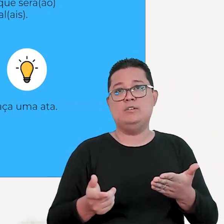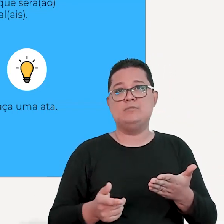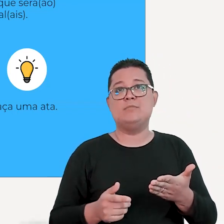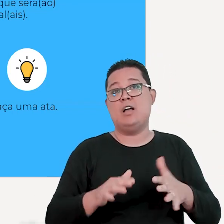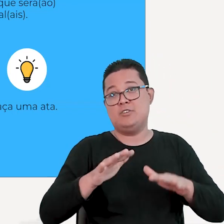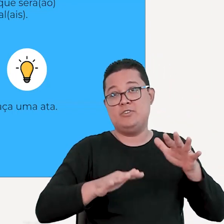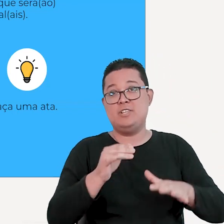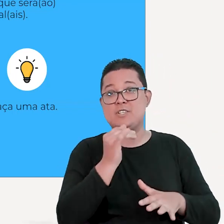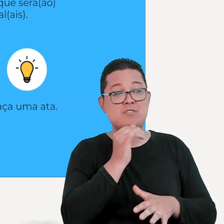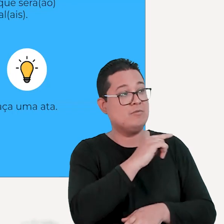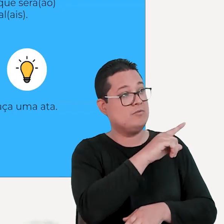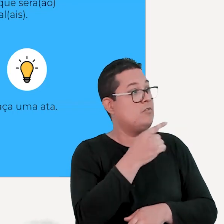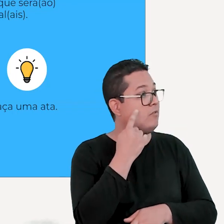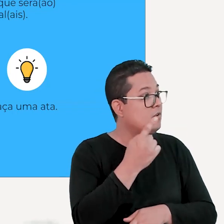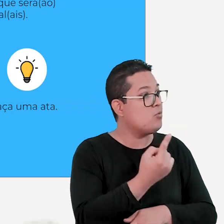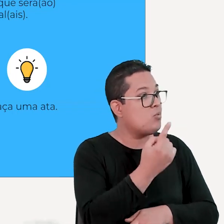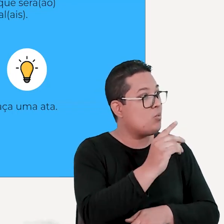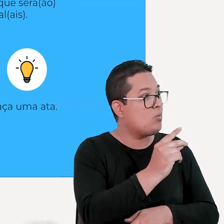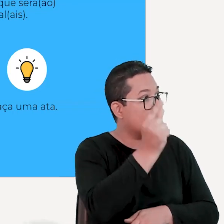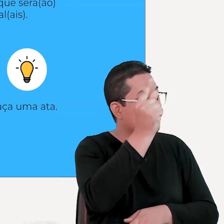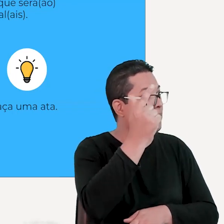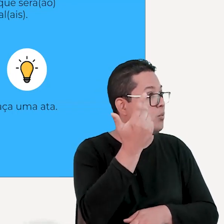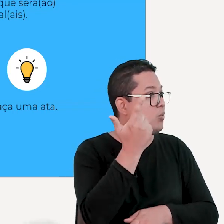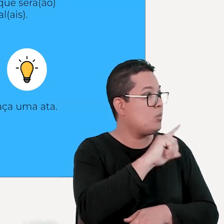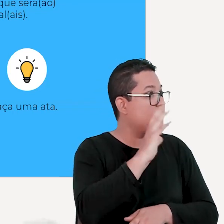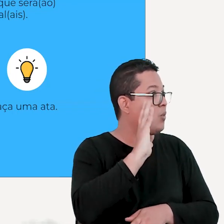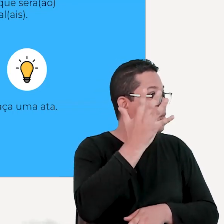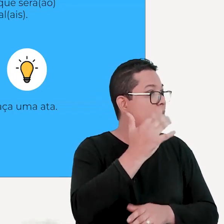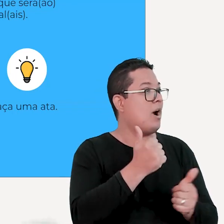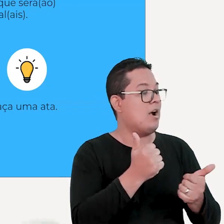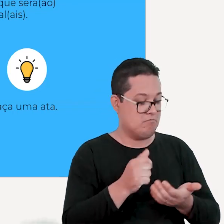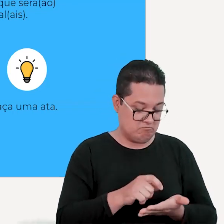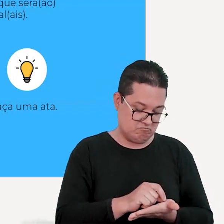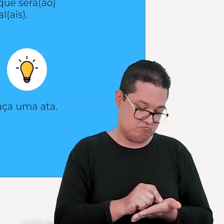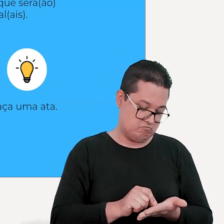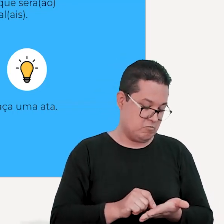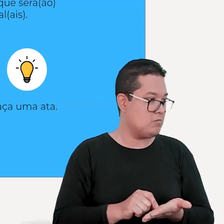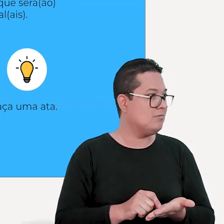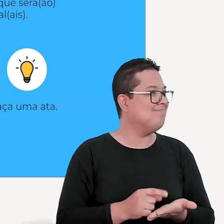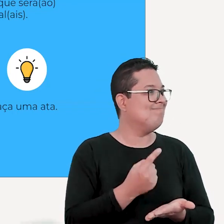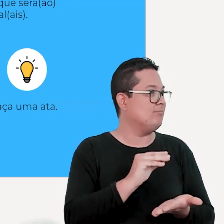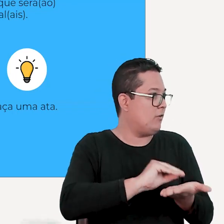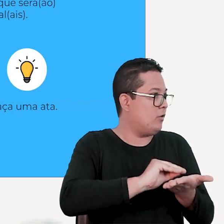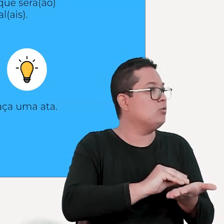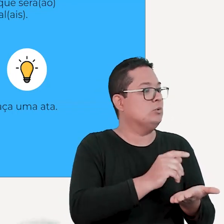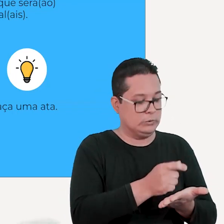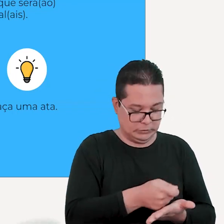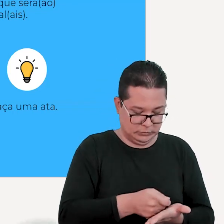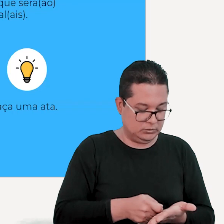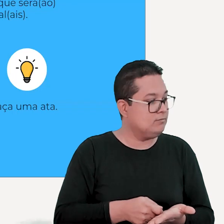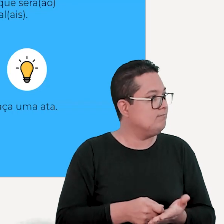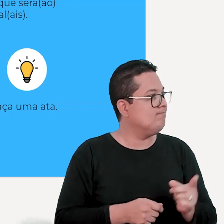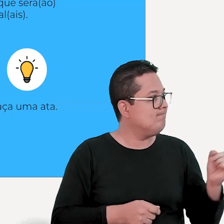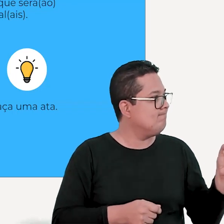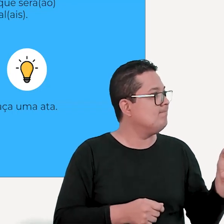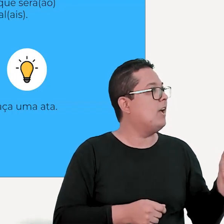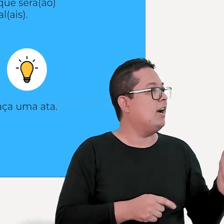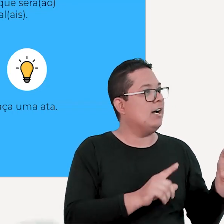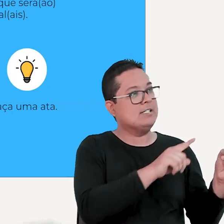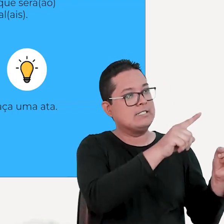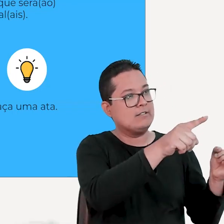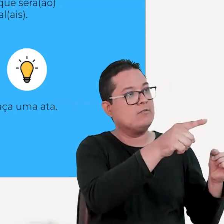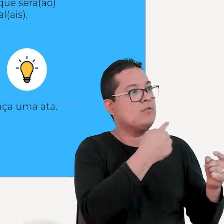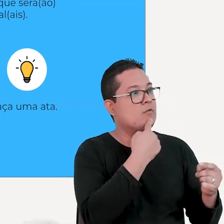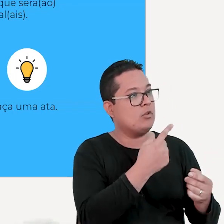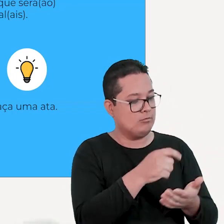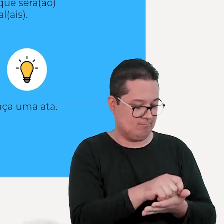pessoa vai responder até o dia tal, coloco todas as informações detalhadas e envio para o e-mail de todo mundo. Assim, todo mundo fica a par do